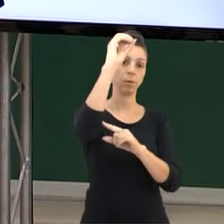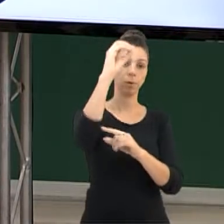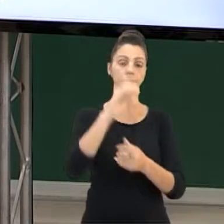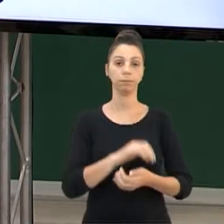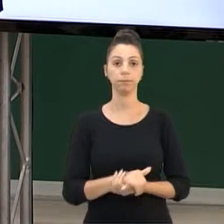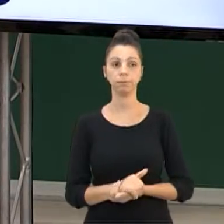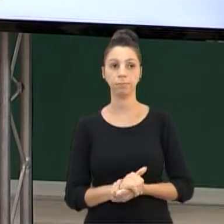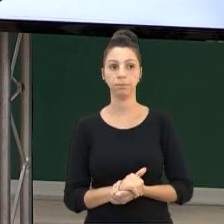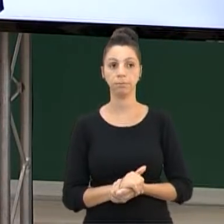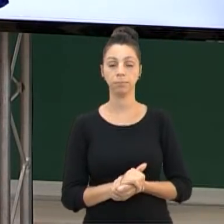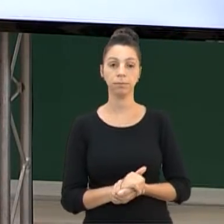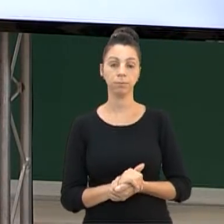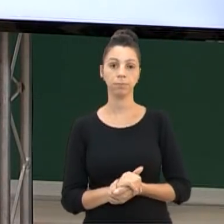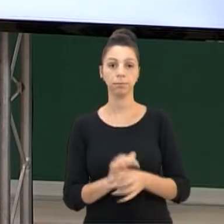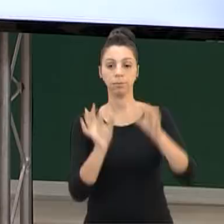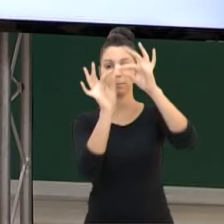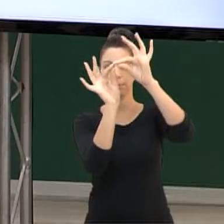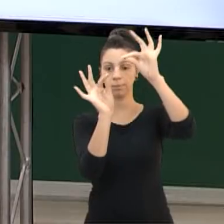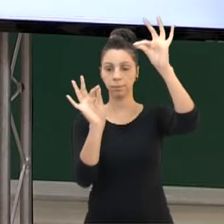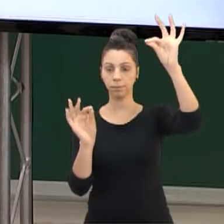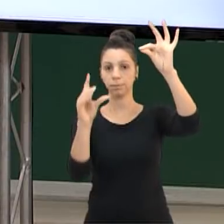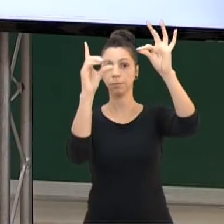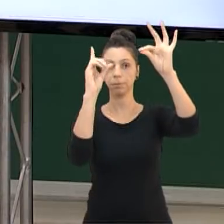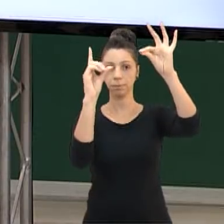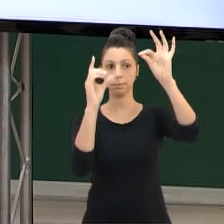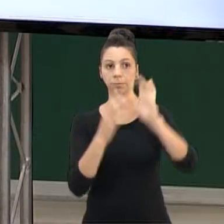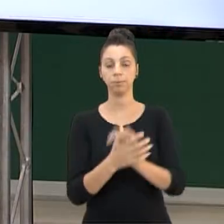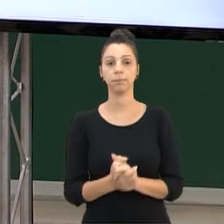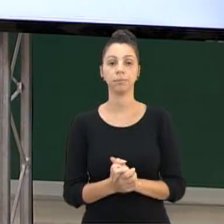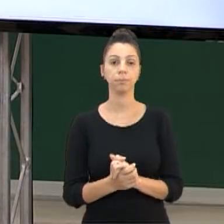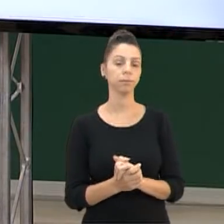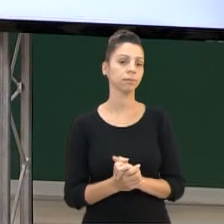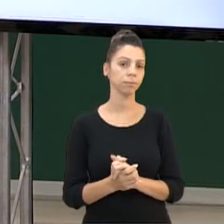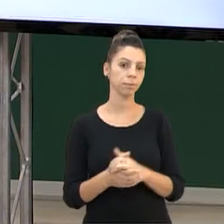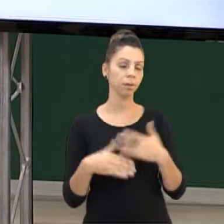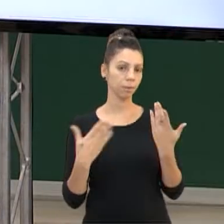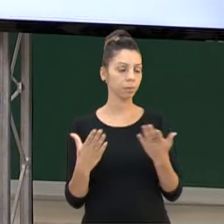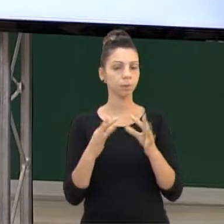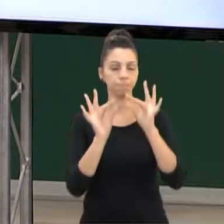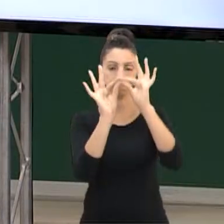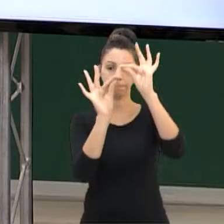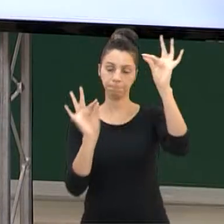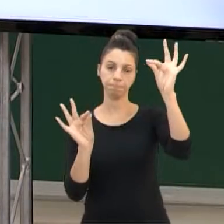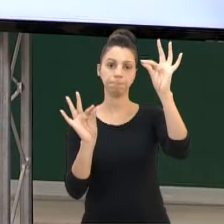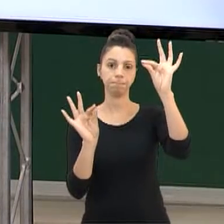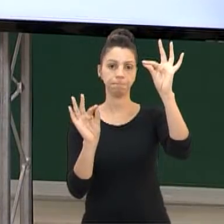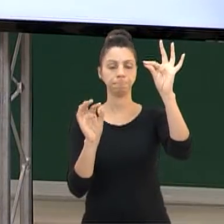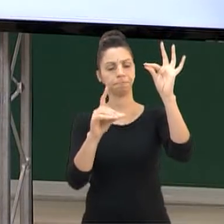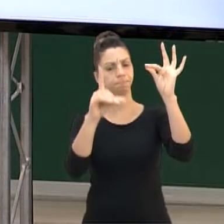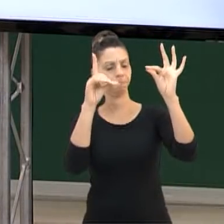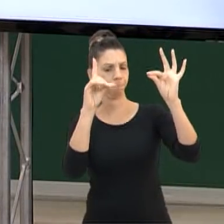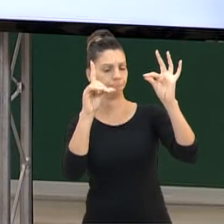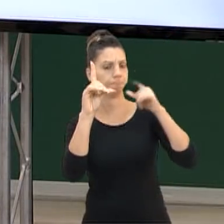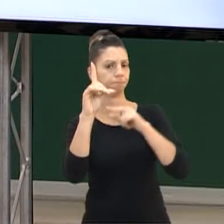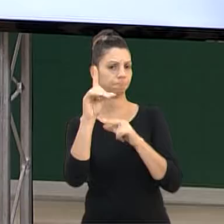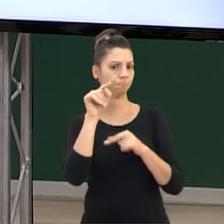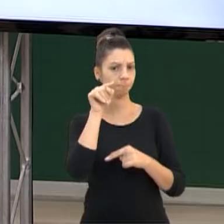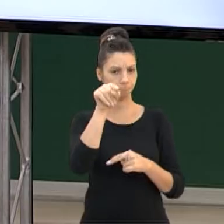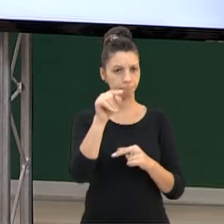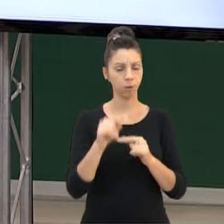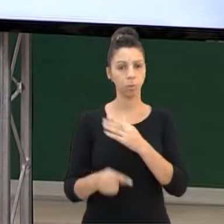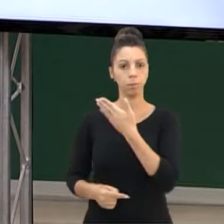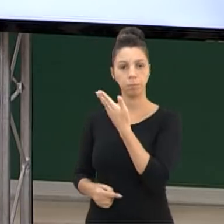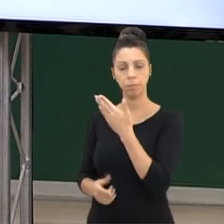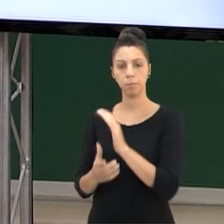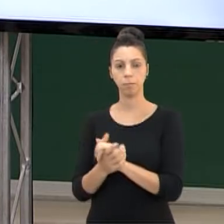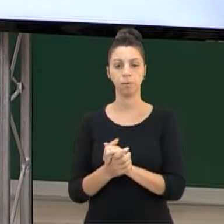formando então uma distância D. Se ele disse para mim, ó, observa, se ele disse para mim e para você